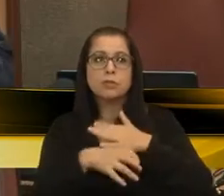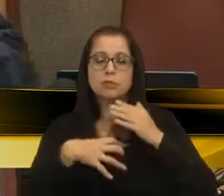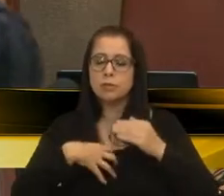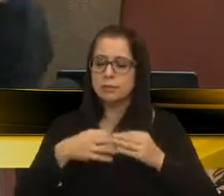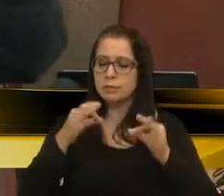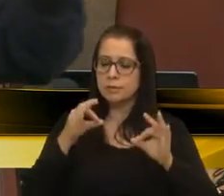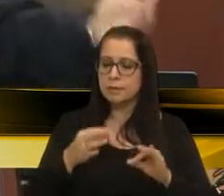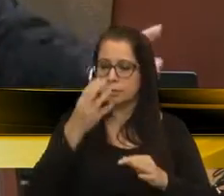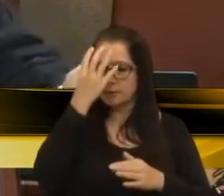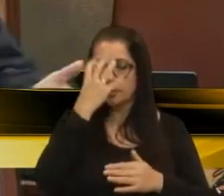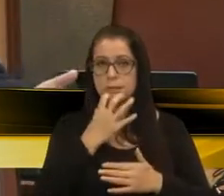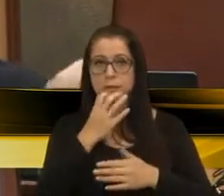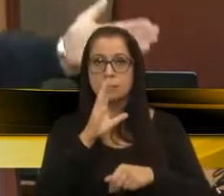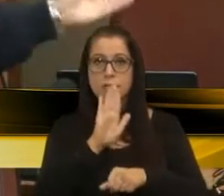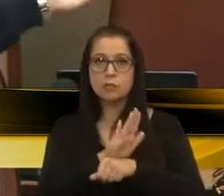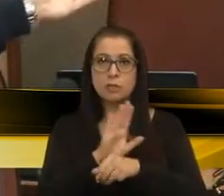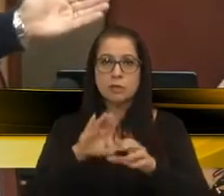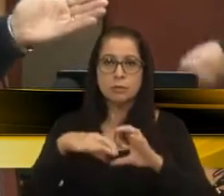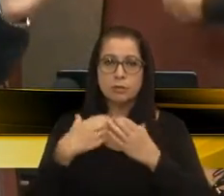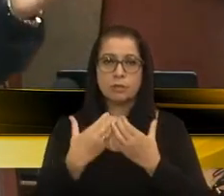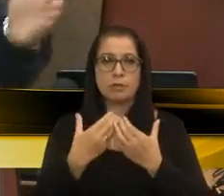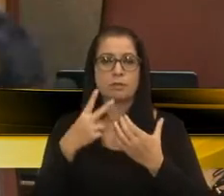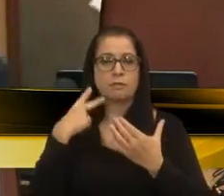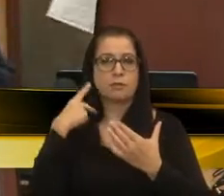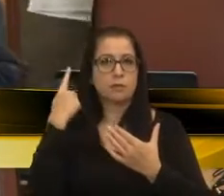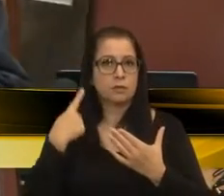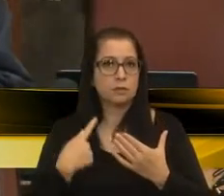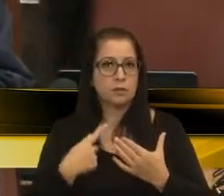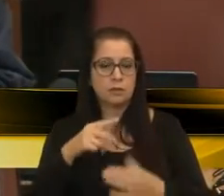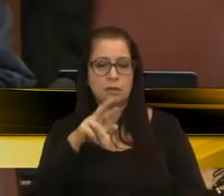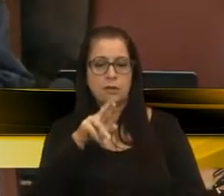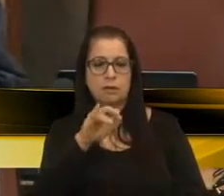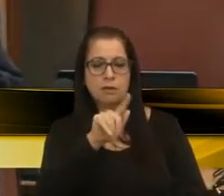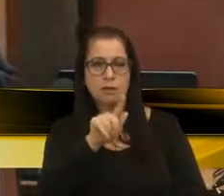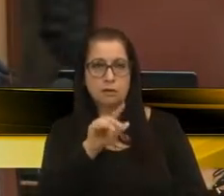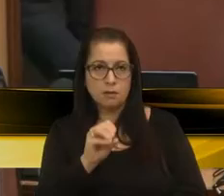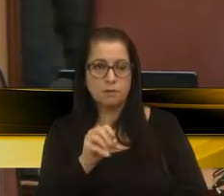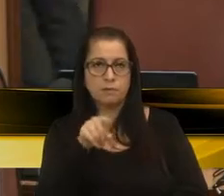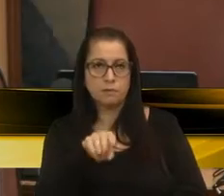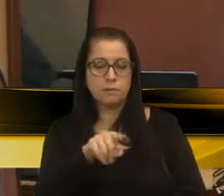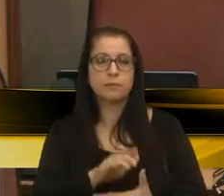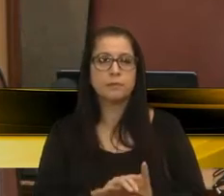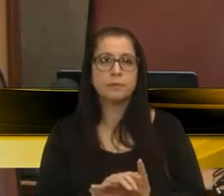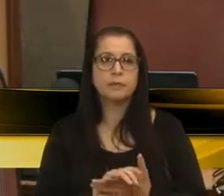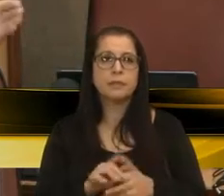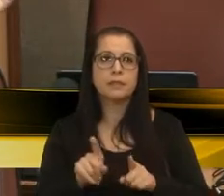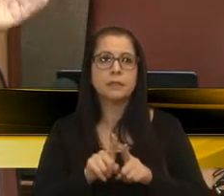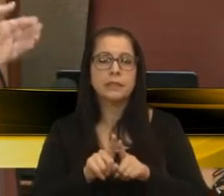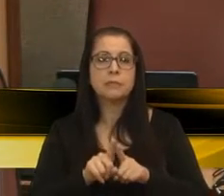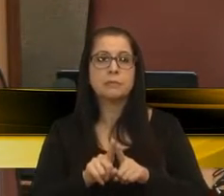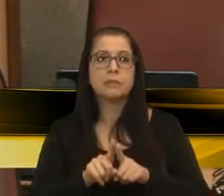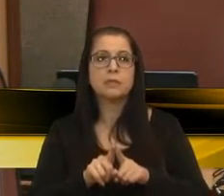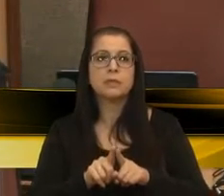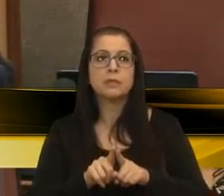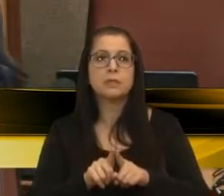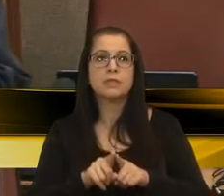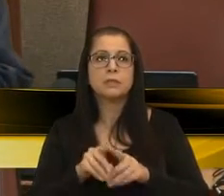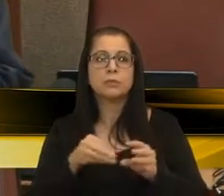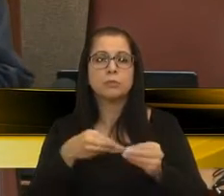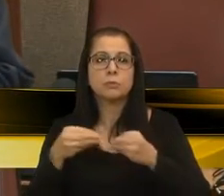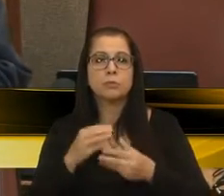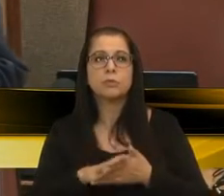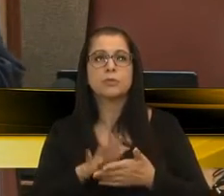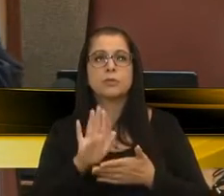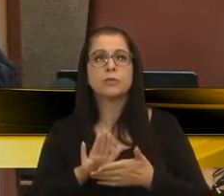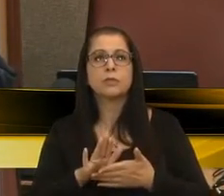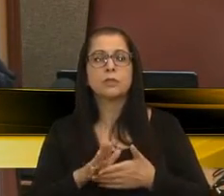séria, de ajudar a sua comunidade. Vereadora Gladys, no Risso, ele que tinha uma atuação muito forte lá também, Josemar Boeira, do Plástico. Então,